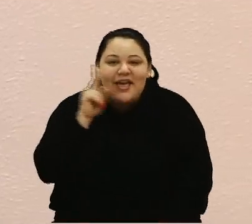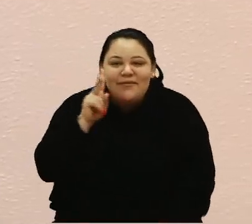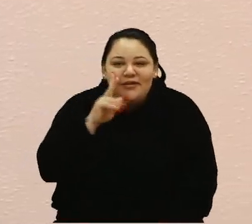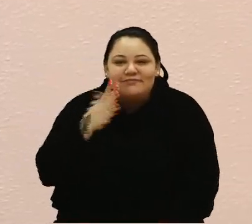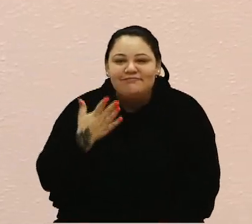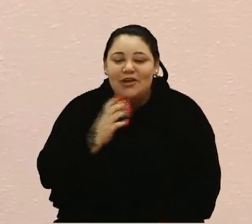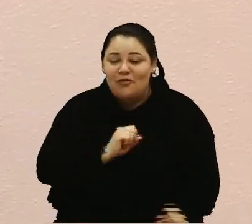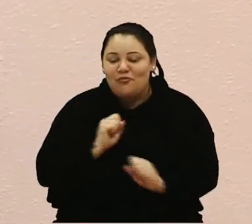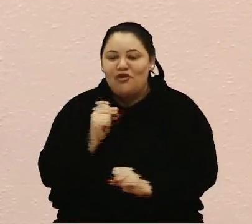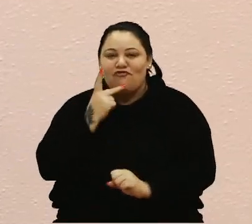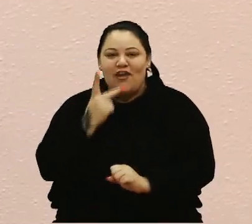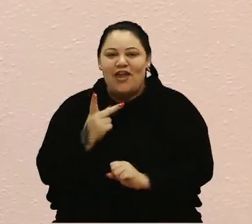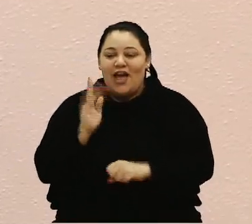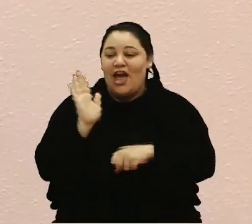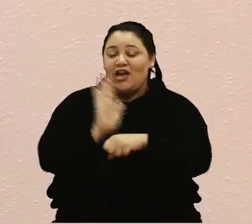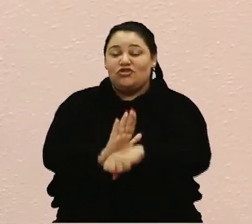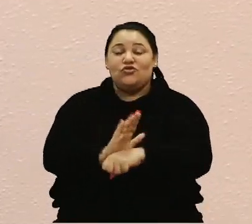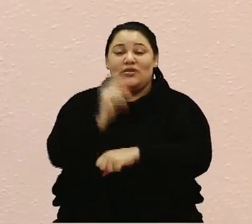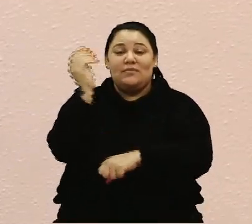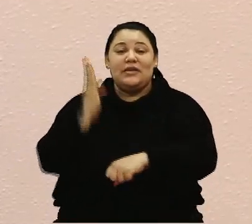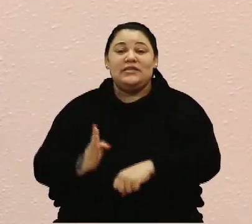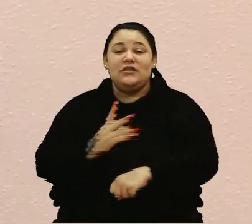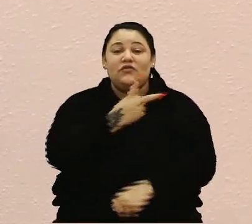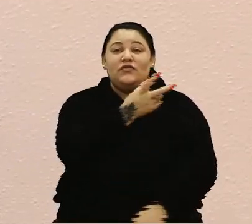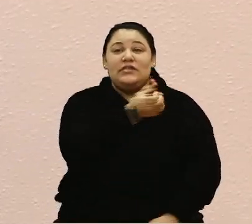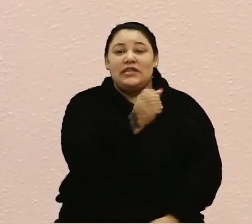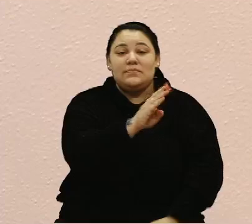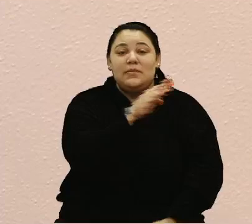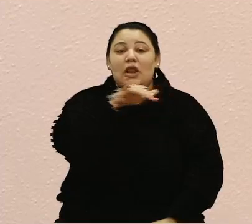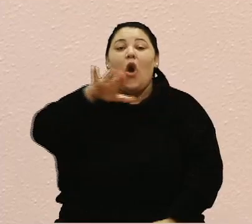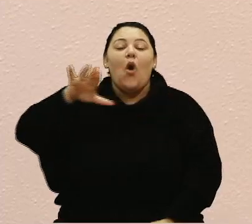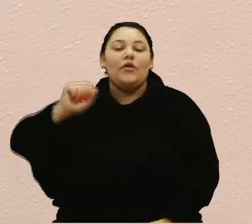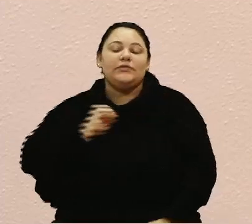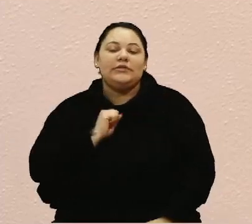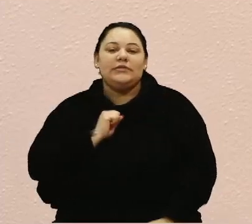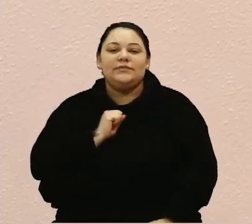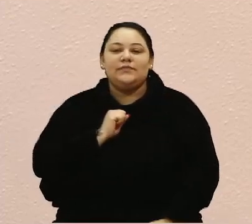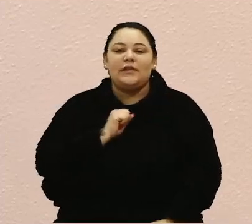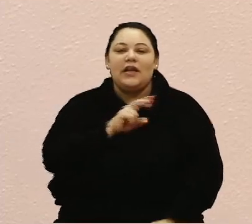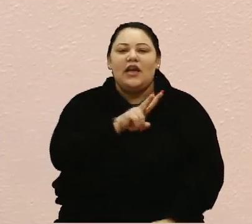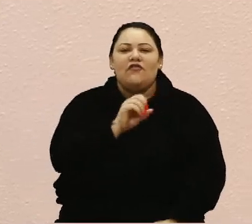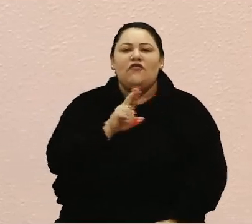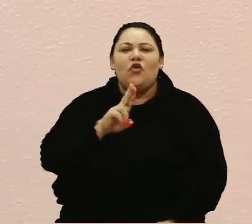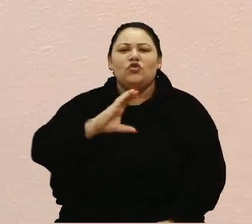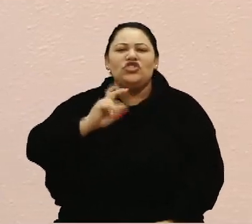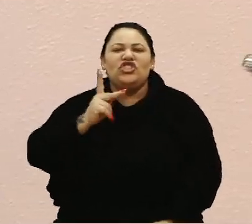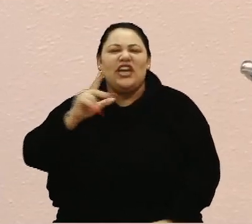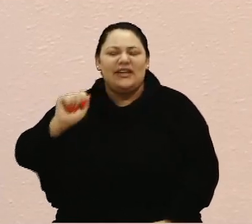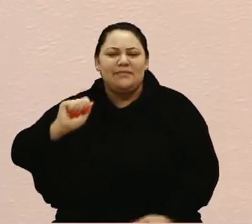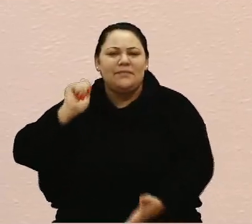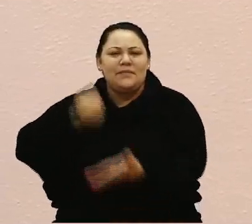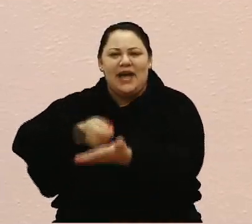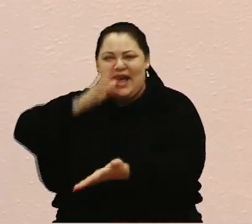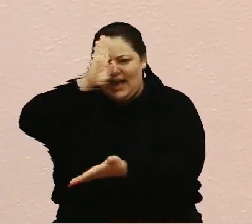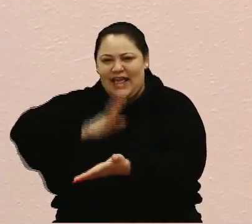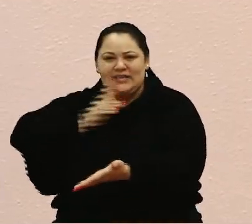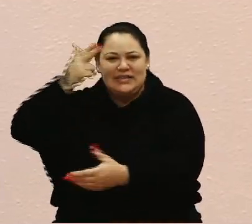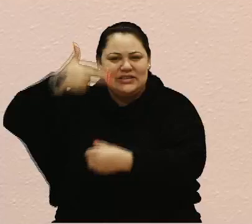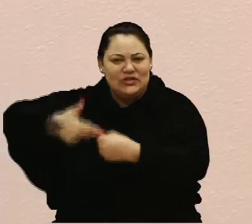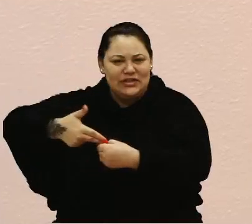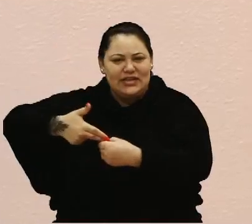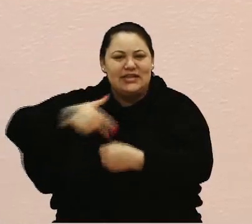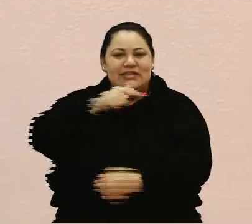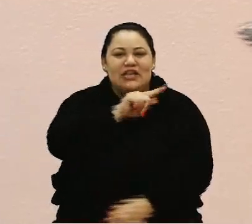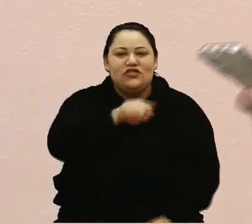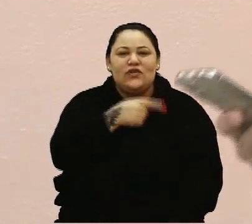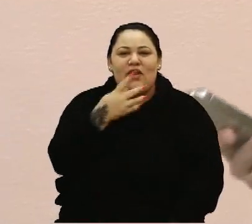Posso dizer, Auxílio Brasil ampliado deu 26 bilhões, vouchers de combustível 7,4